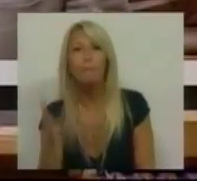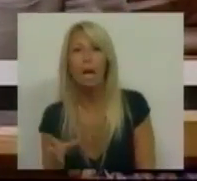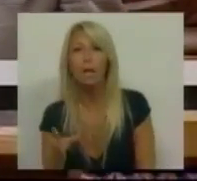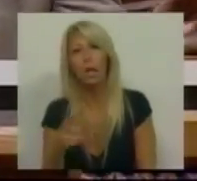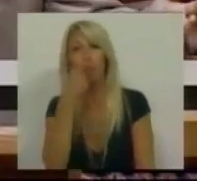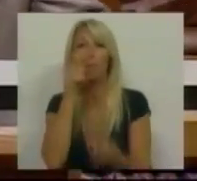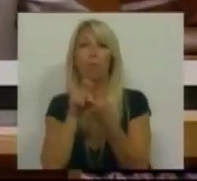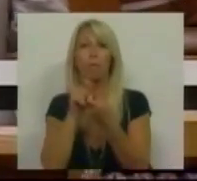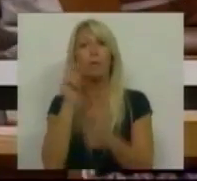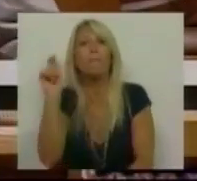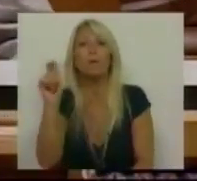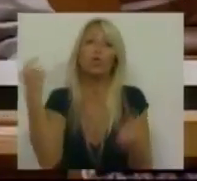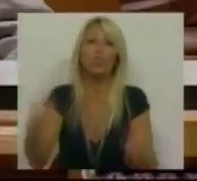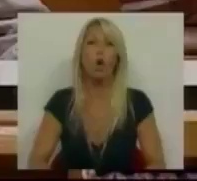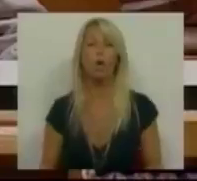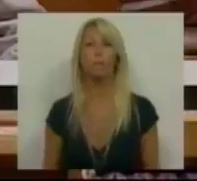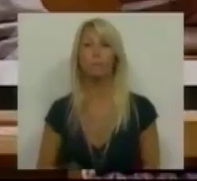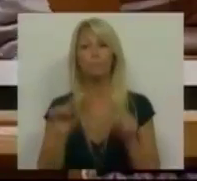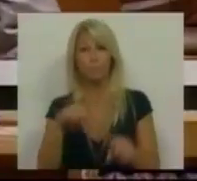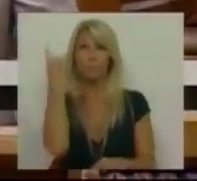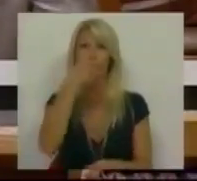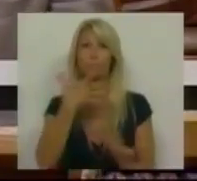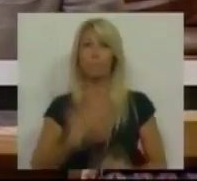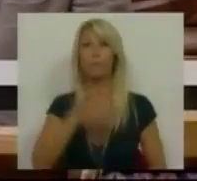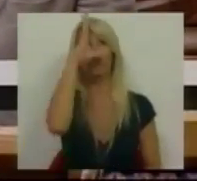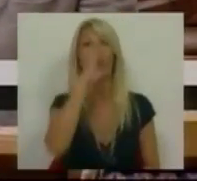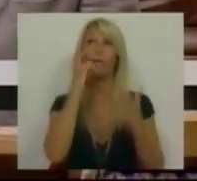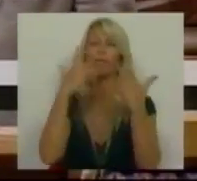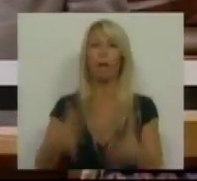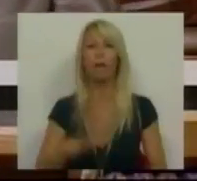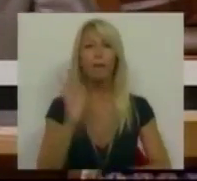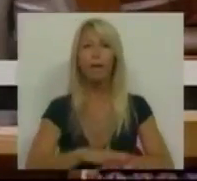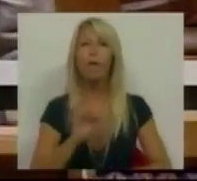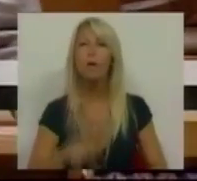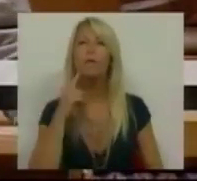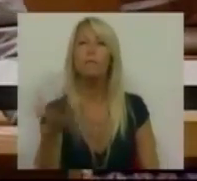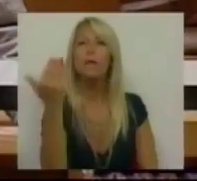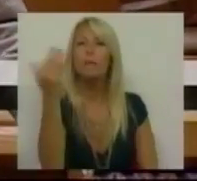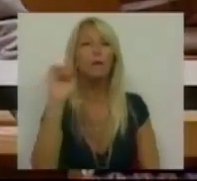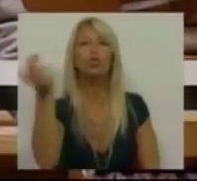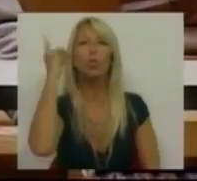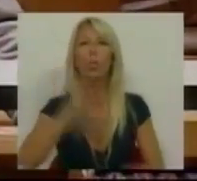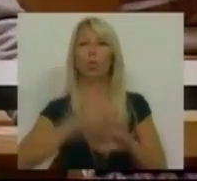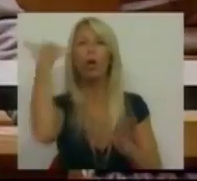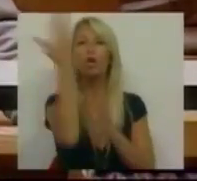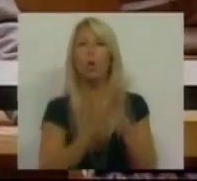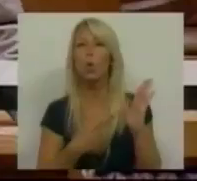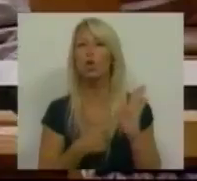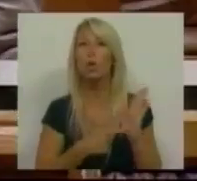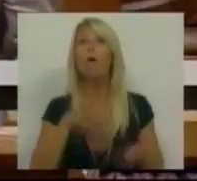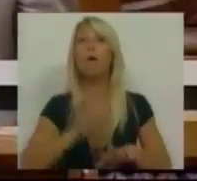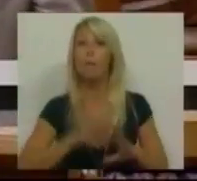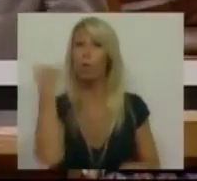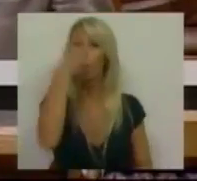uns minutos. Esta é a credibilidade deste governo. E é pela falta dele, não pela Constituição, é pela falta da credibilidade